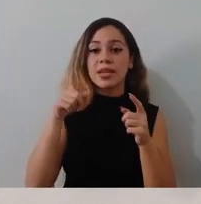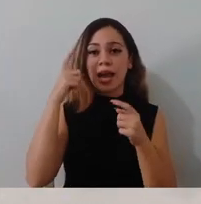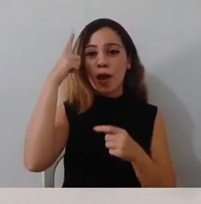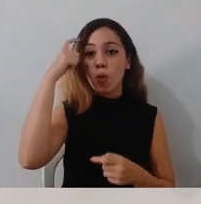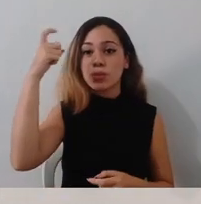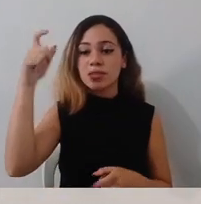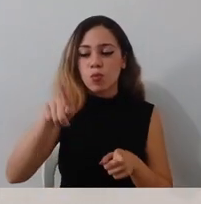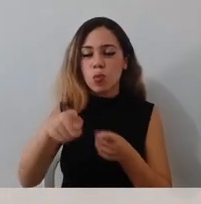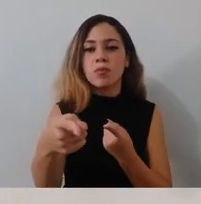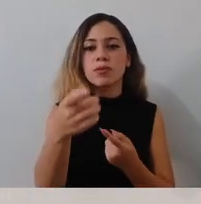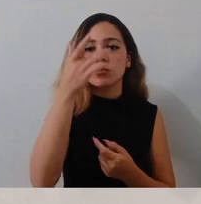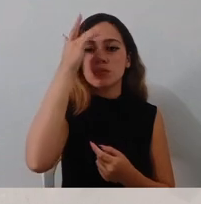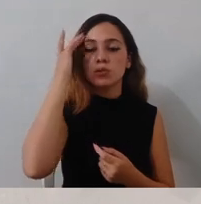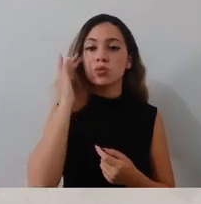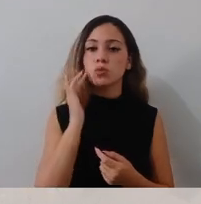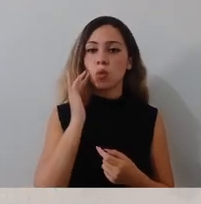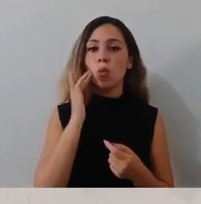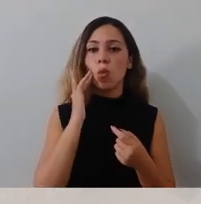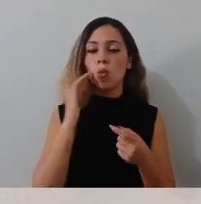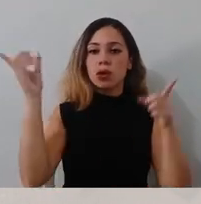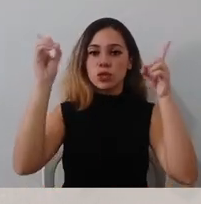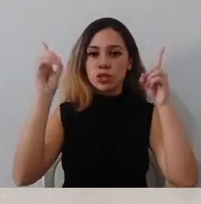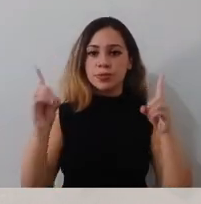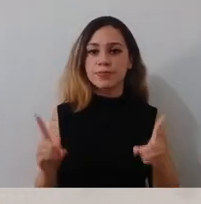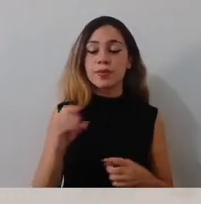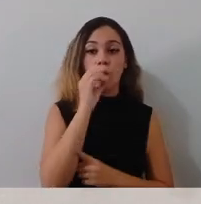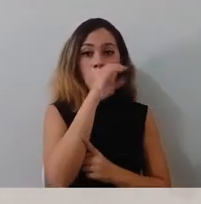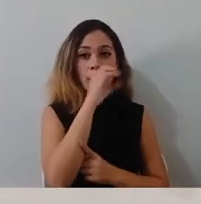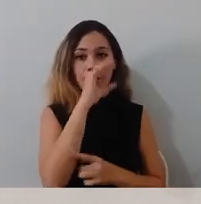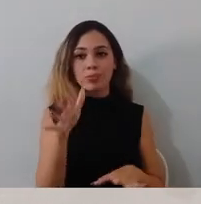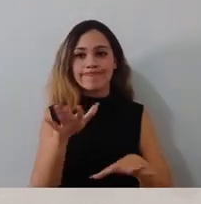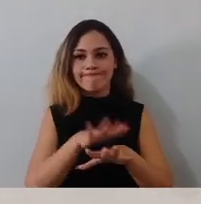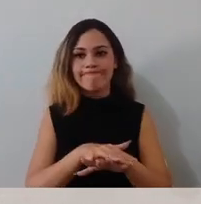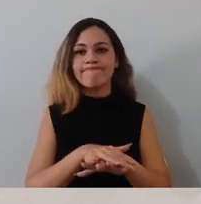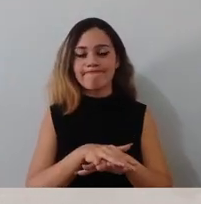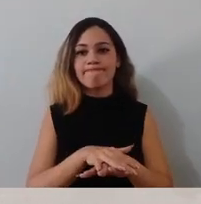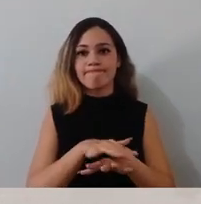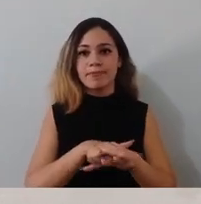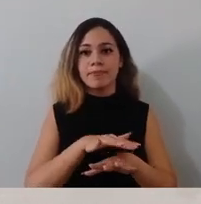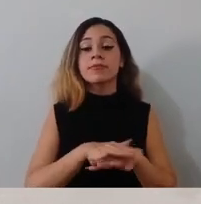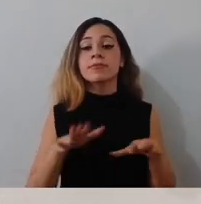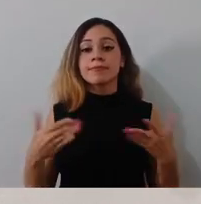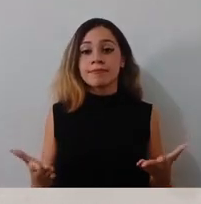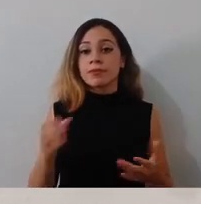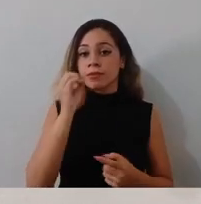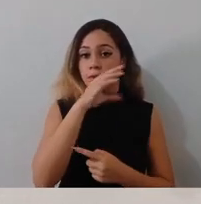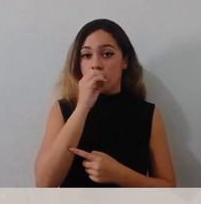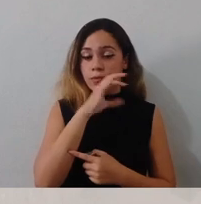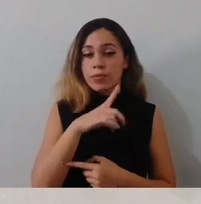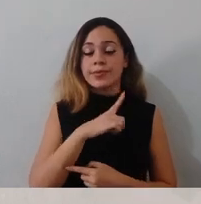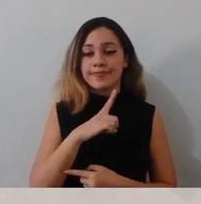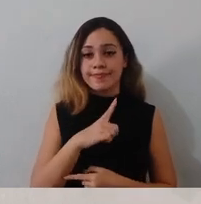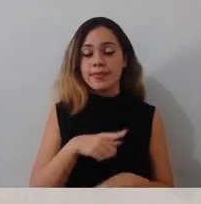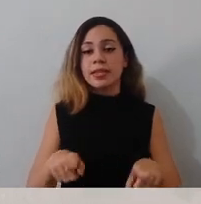as agressões aos PCDs, que são coisas distintas. O abuso, né, que aí nesse caso acho que a abordagem é mais para abuso voltado